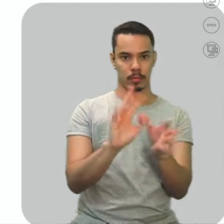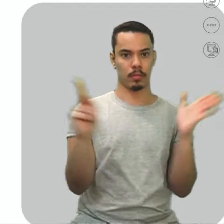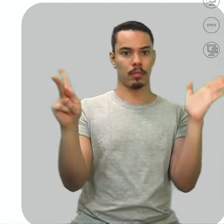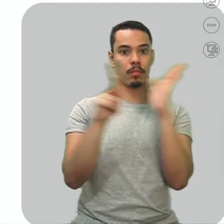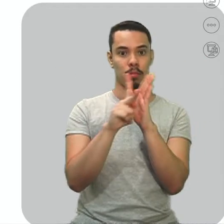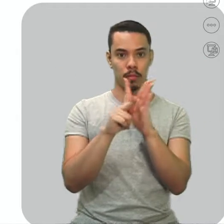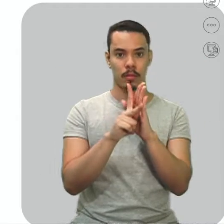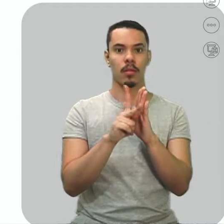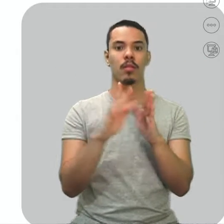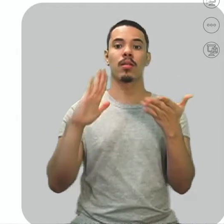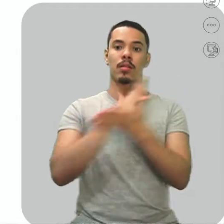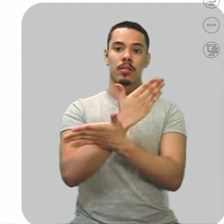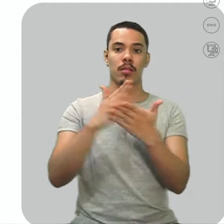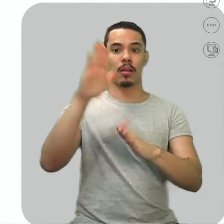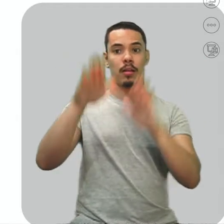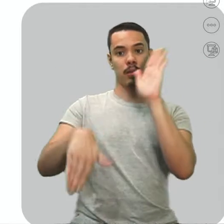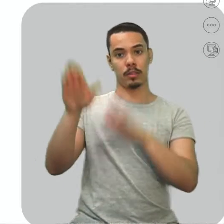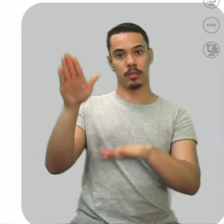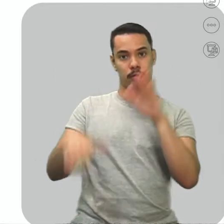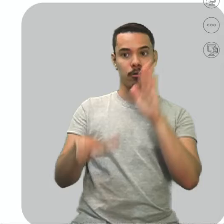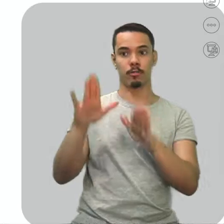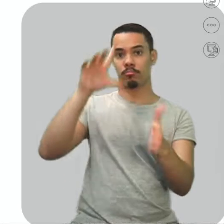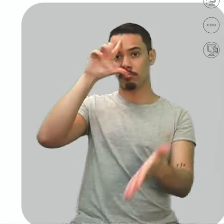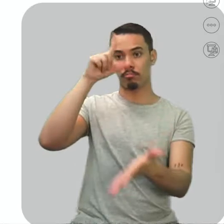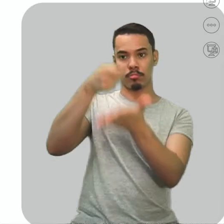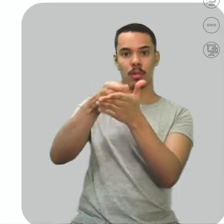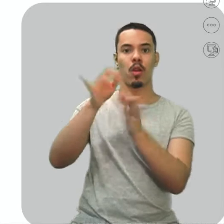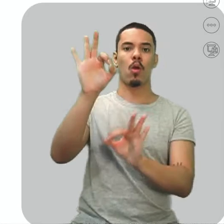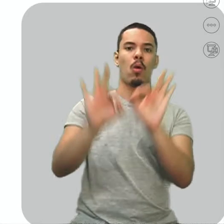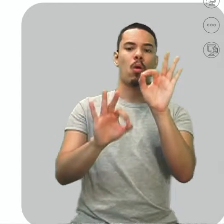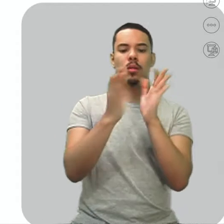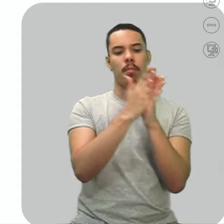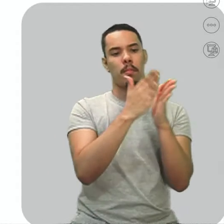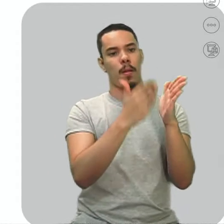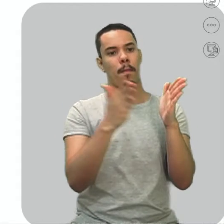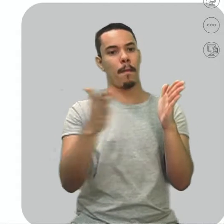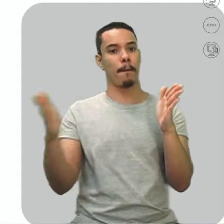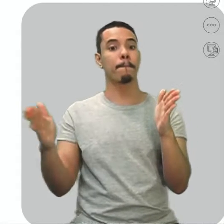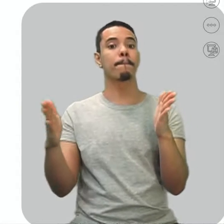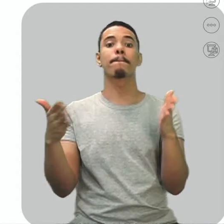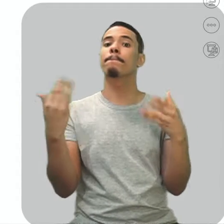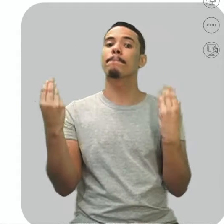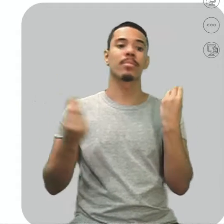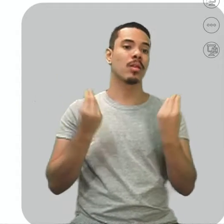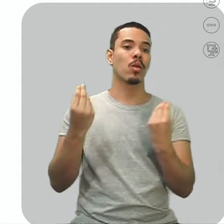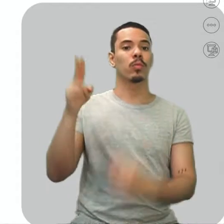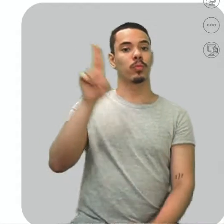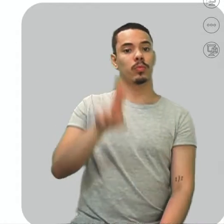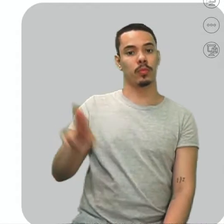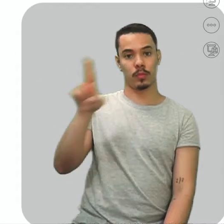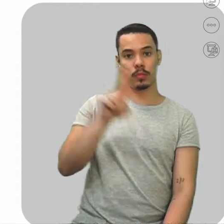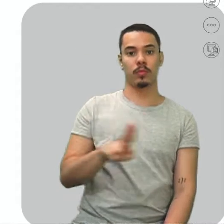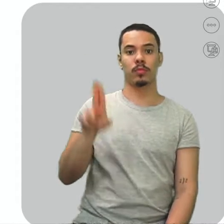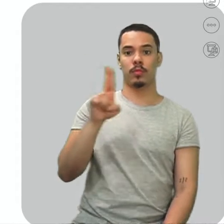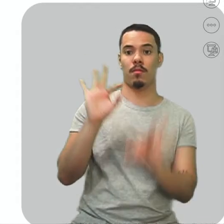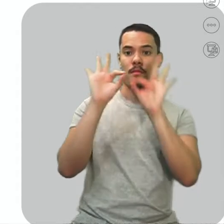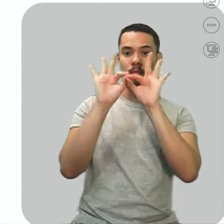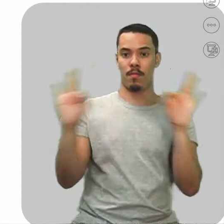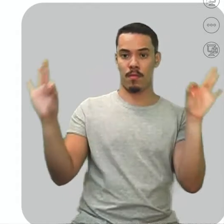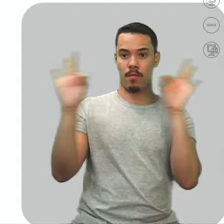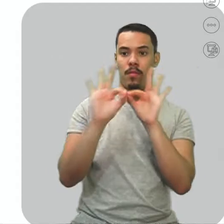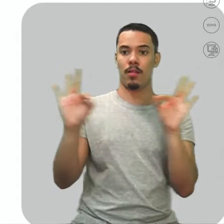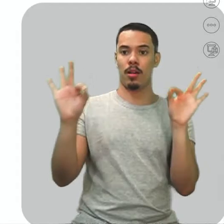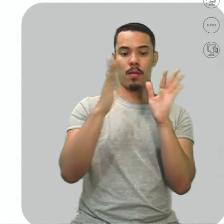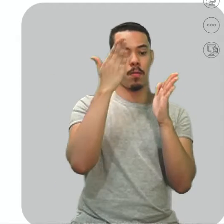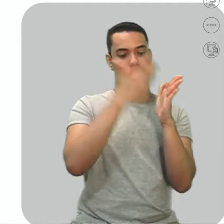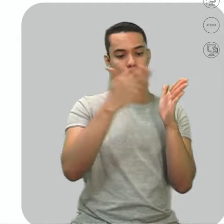iniciação que muitas vezes determina a ordem em que utilizamos as orações em